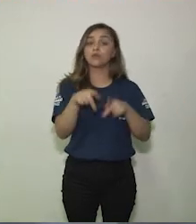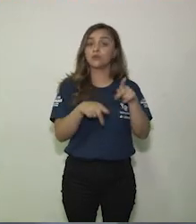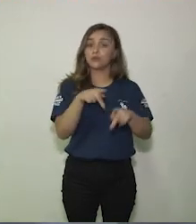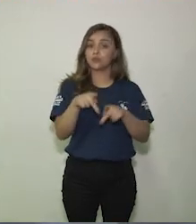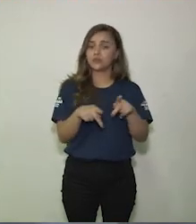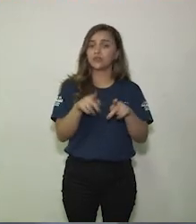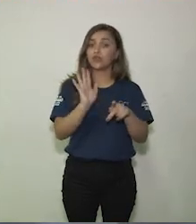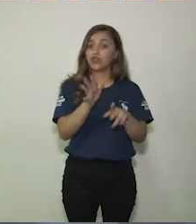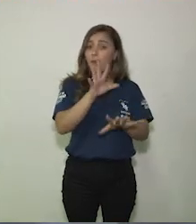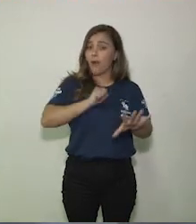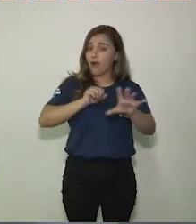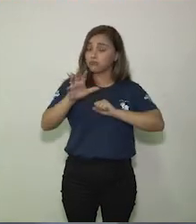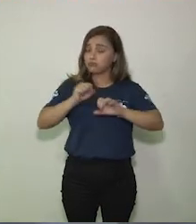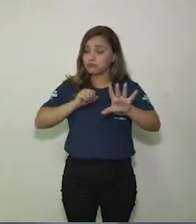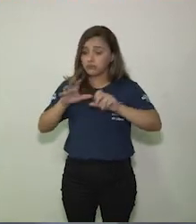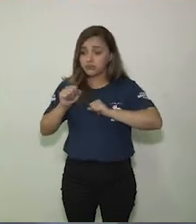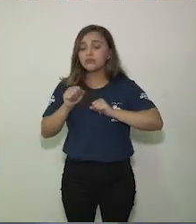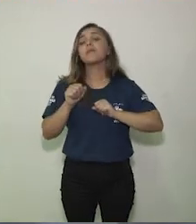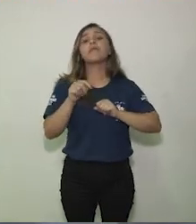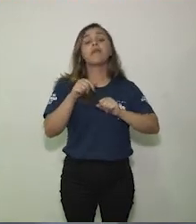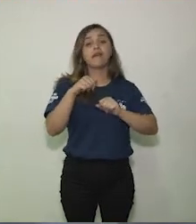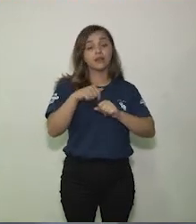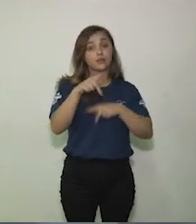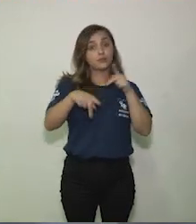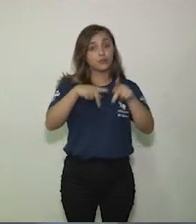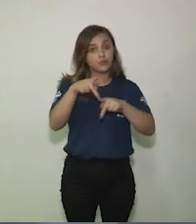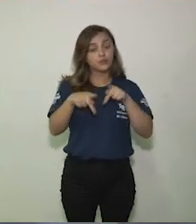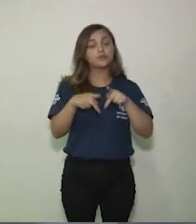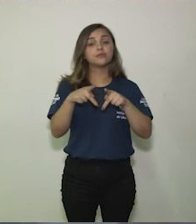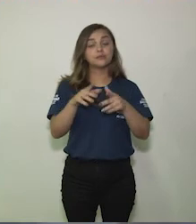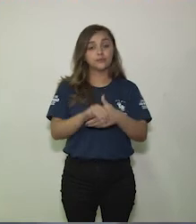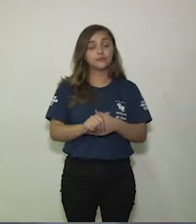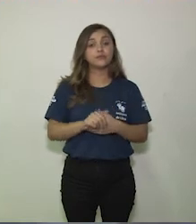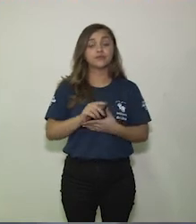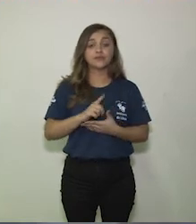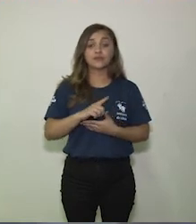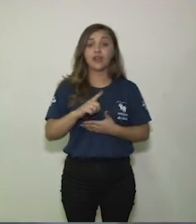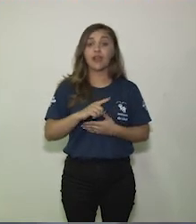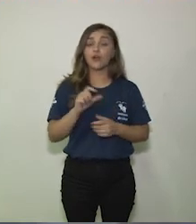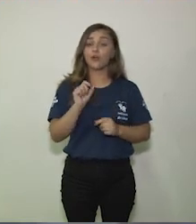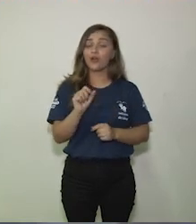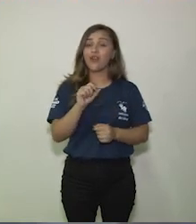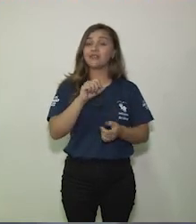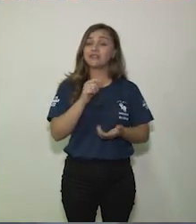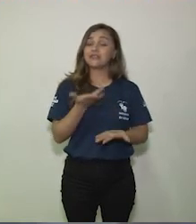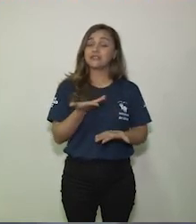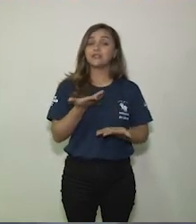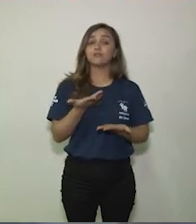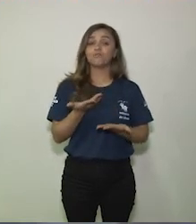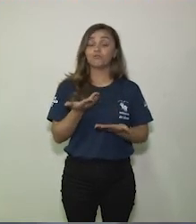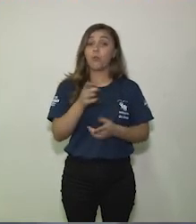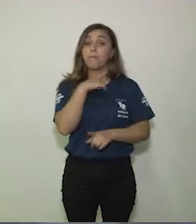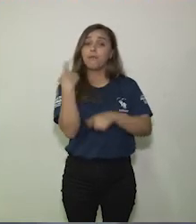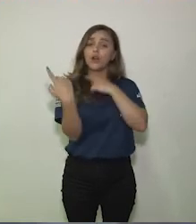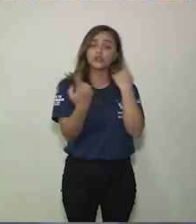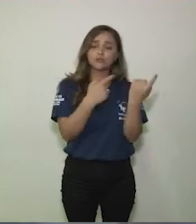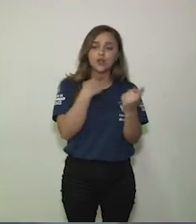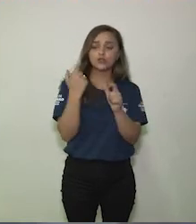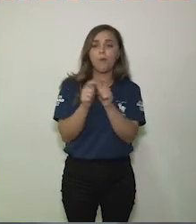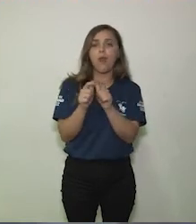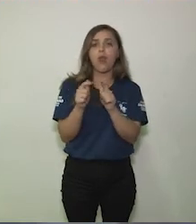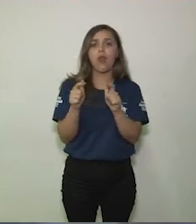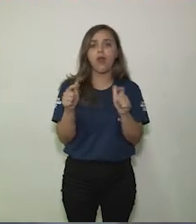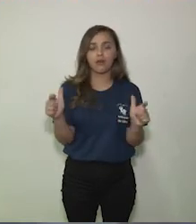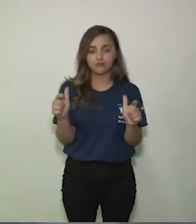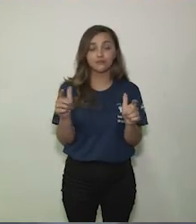muito infectada e, consequentemente, a população ela tem um desfecho muito desfavorável, que é o óbito. Então, a